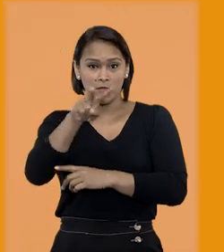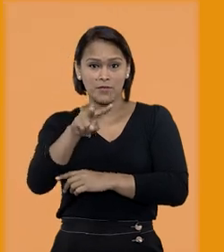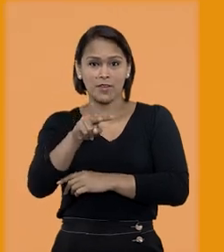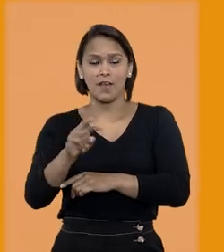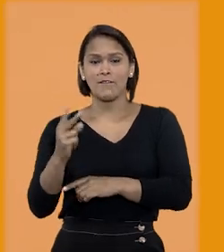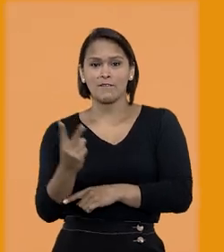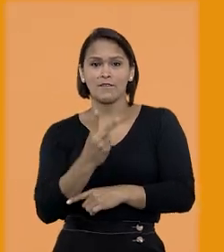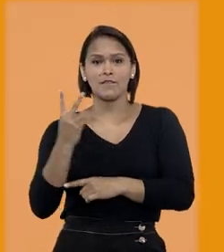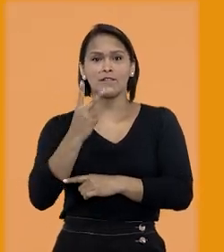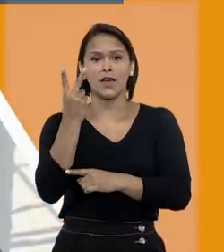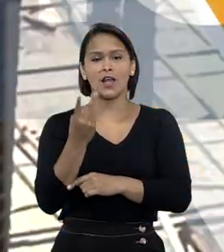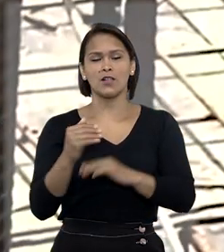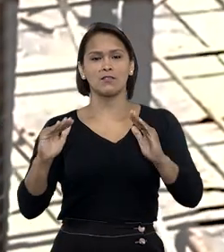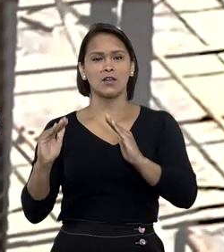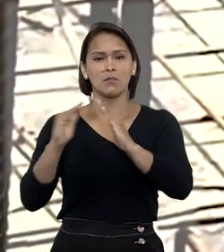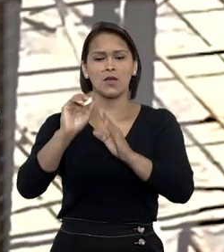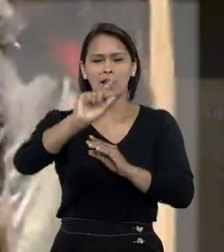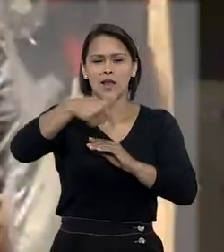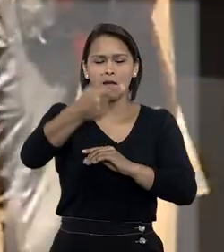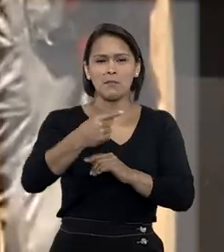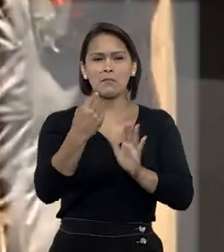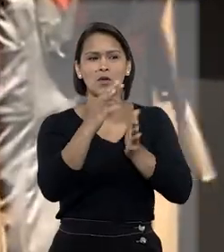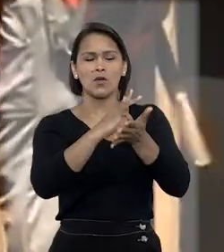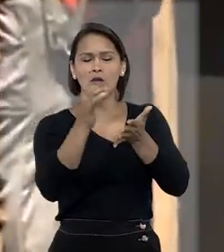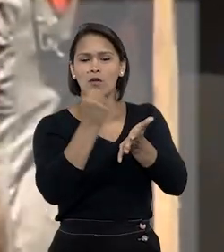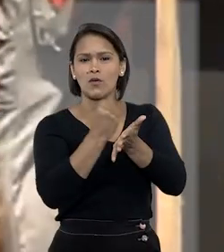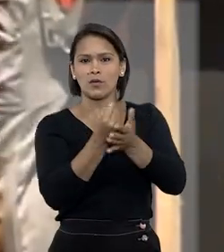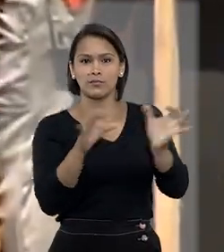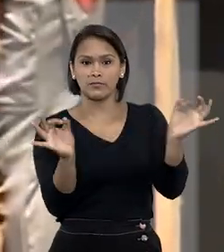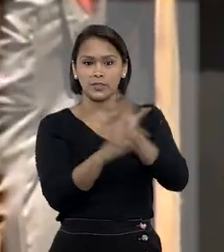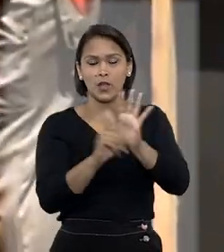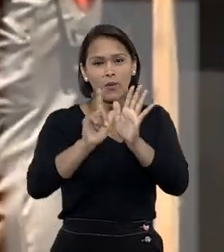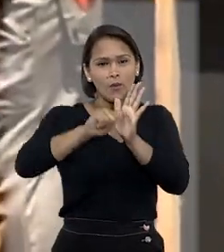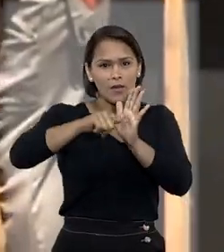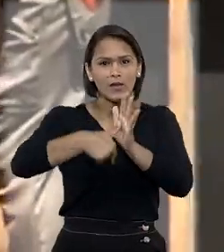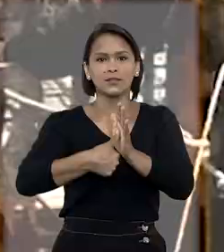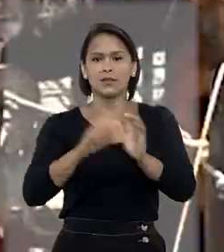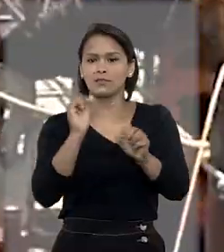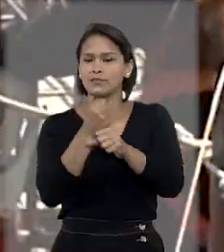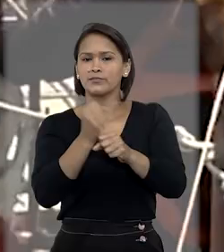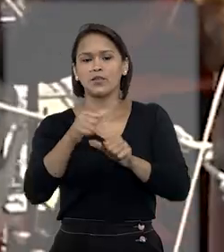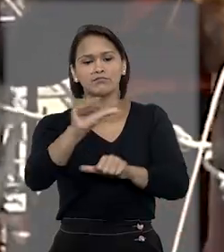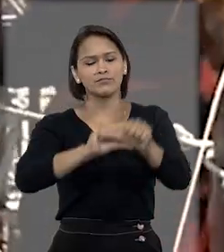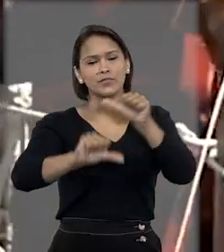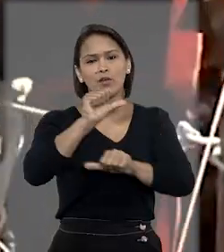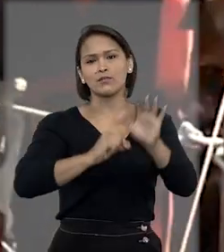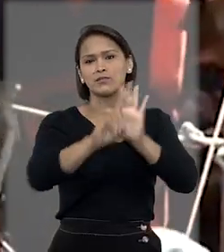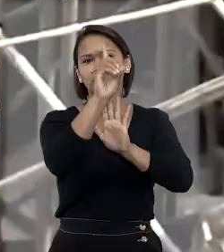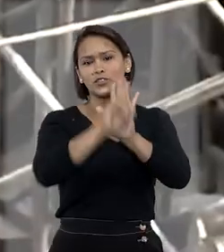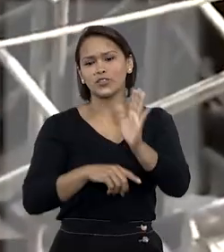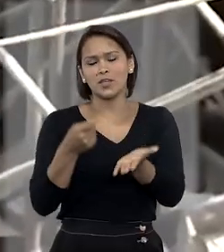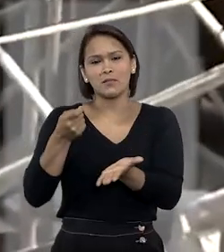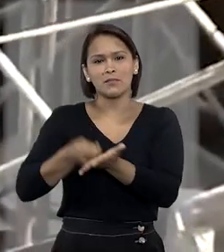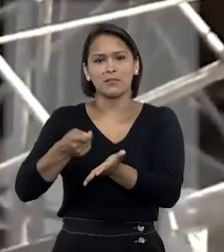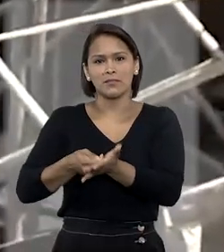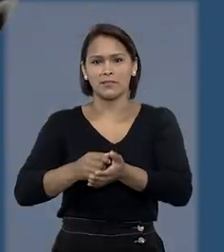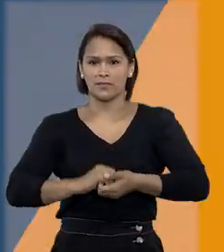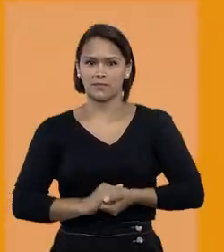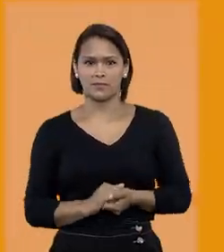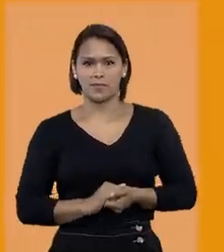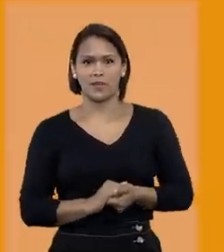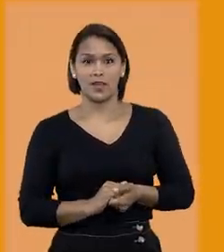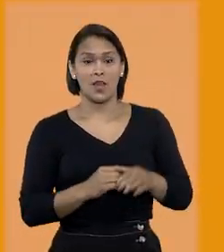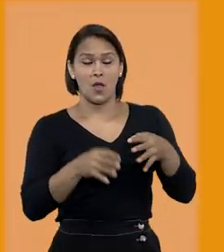você vai ver valorização de imóvel após rescisão contratual por atraso da obra não gera direito a